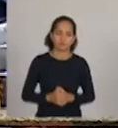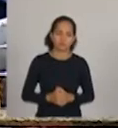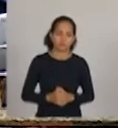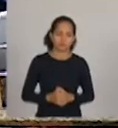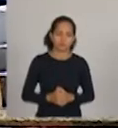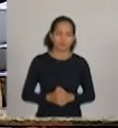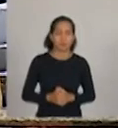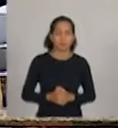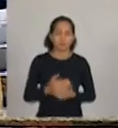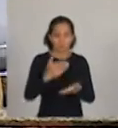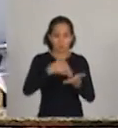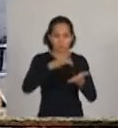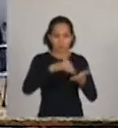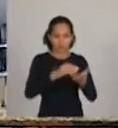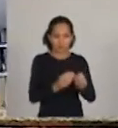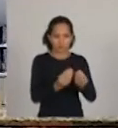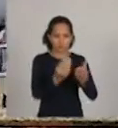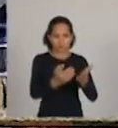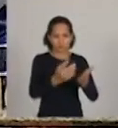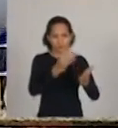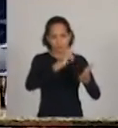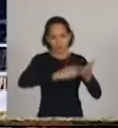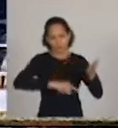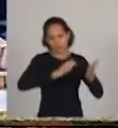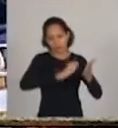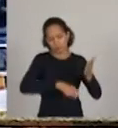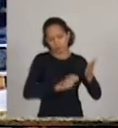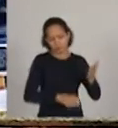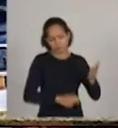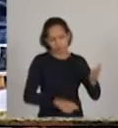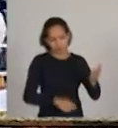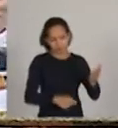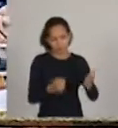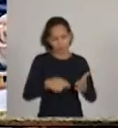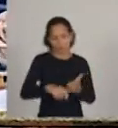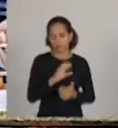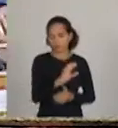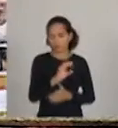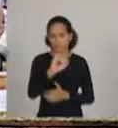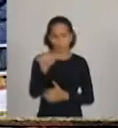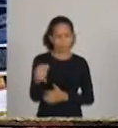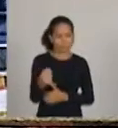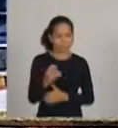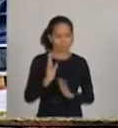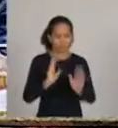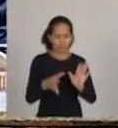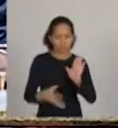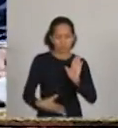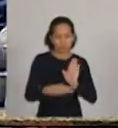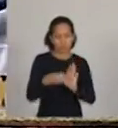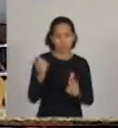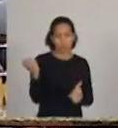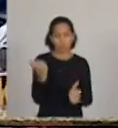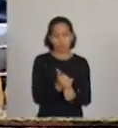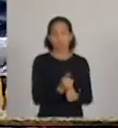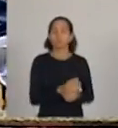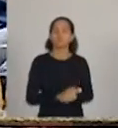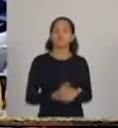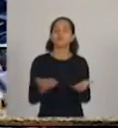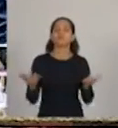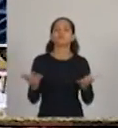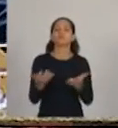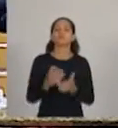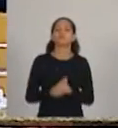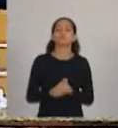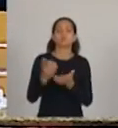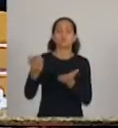A Secretaria para a Extração dos Autógrafos, não carecendo de encaminharmos à CCJ, tendo em vista ter sido emenda substitutiva. Nesse momento,